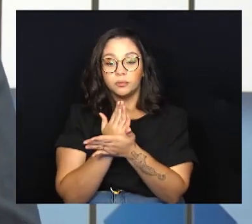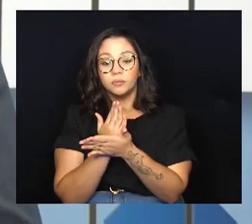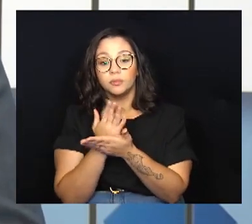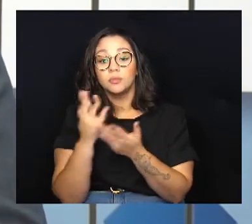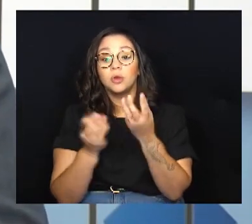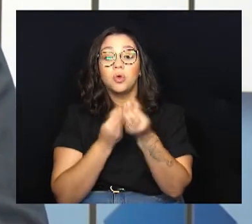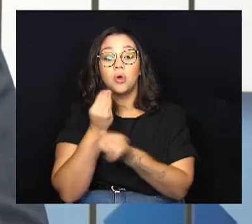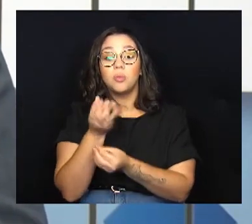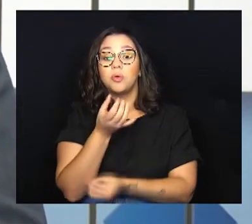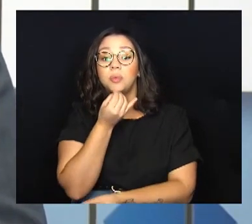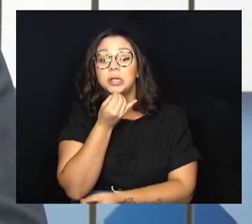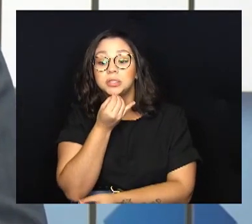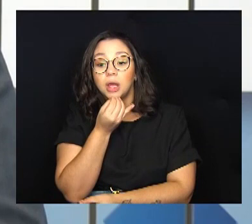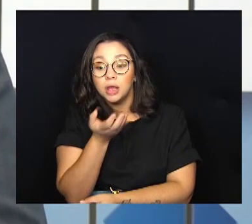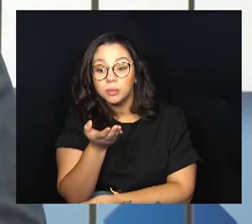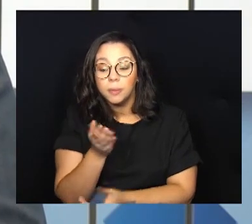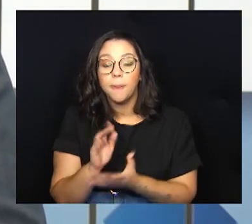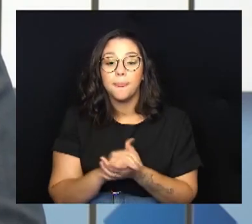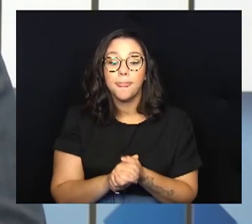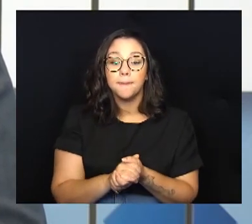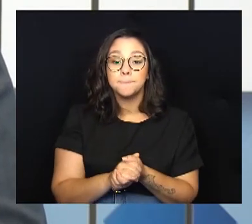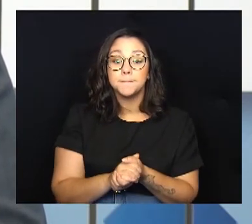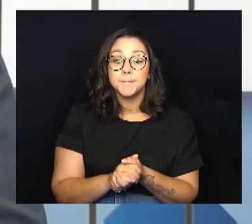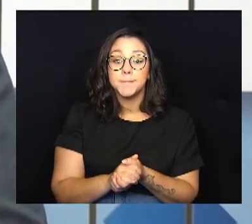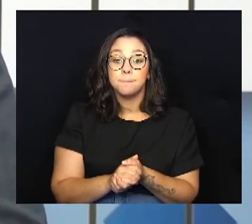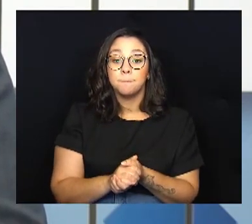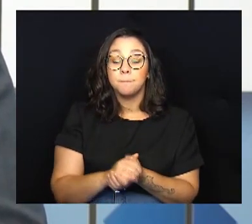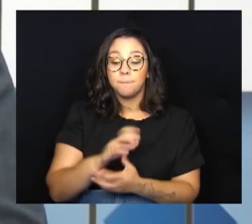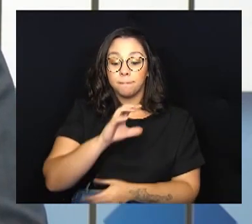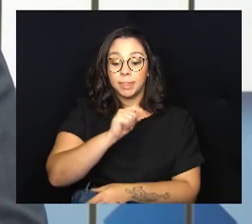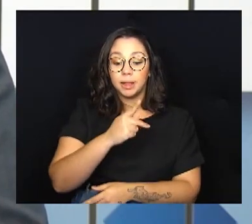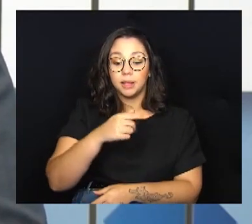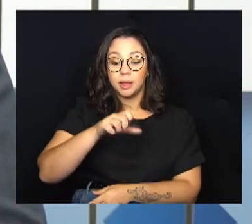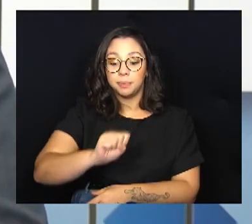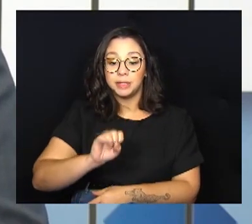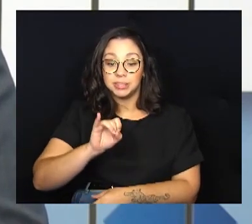palestra que o senhor assistiu hoje, pensando nessa questão da